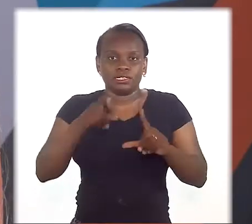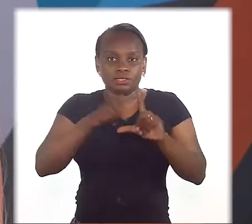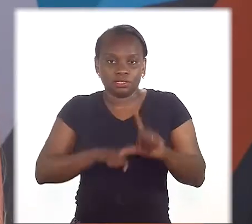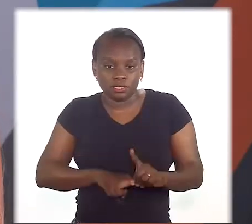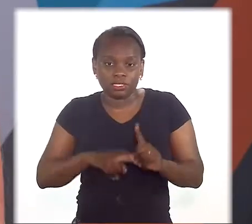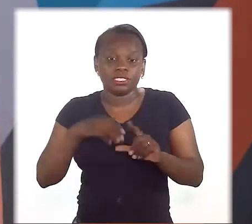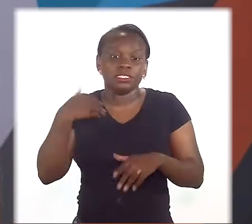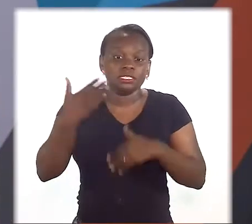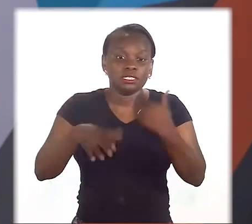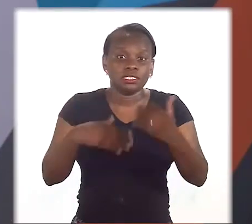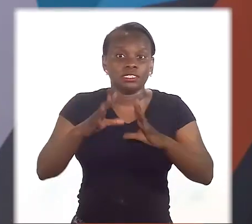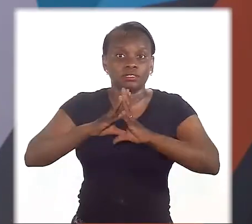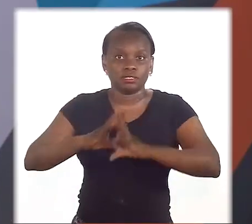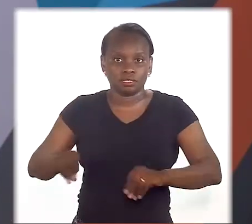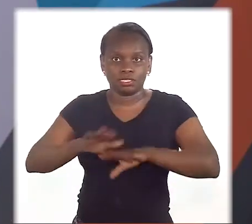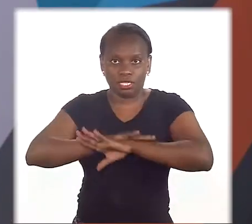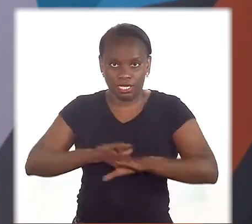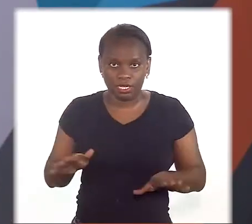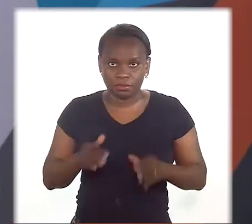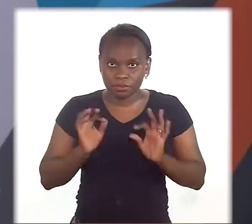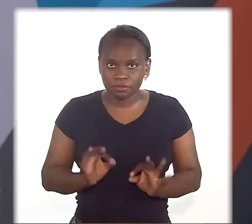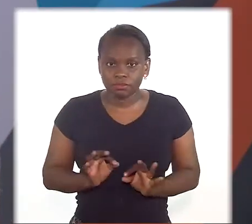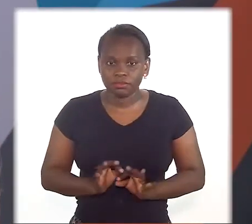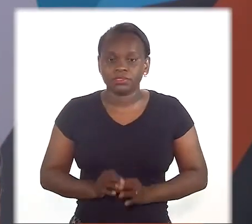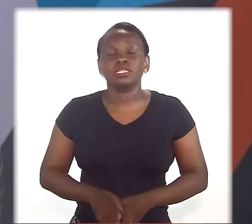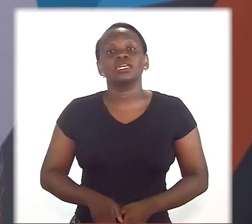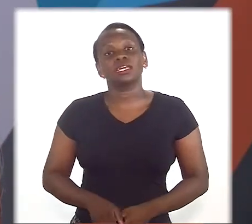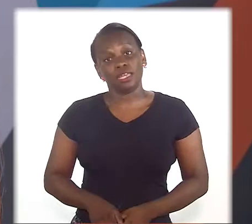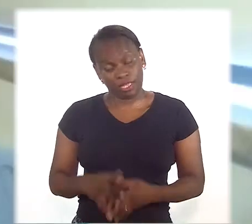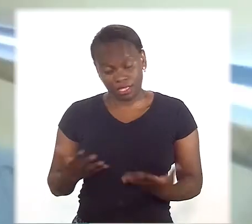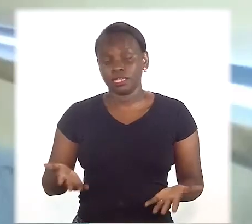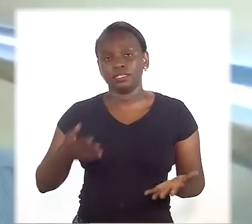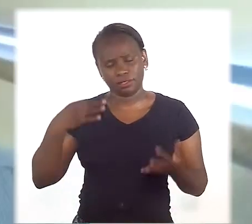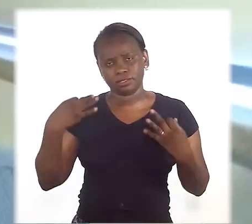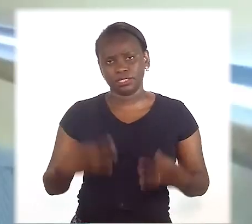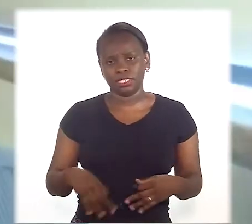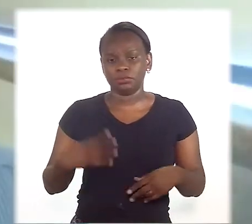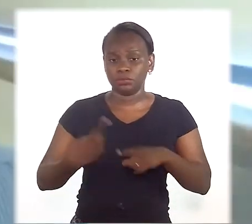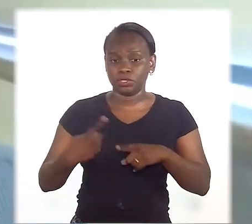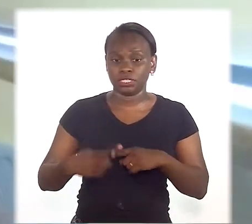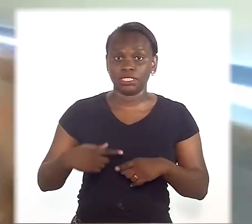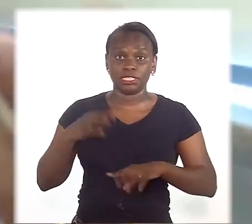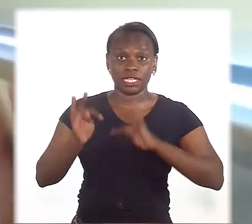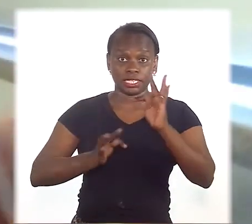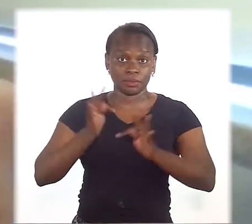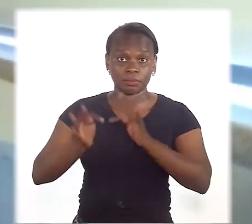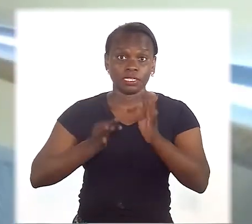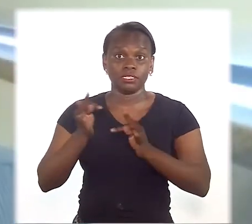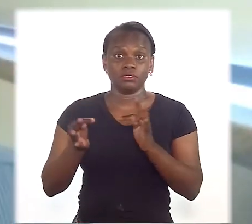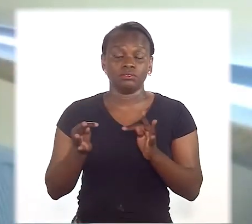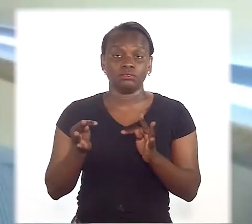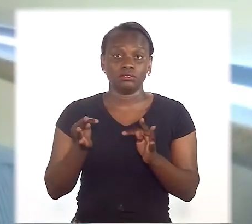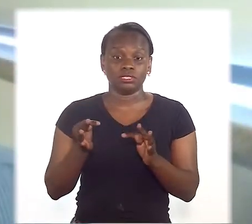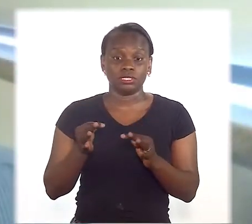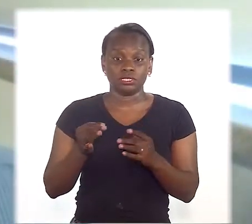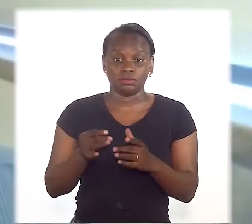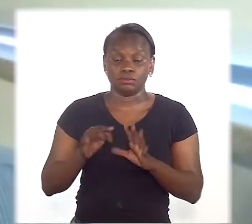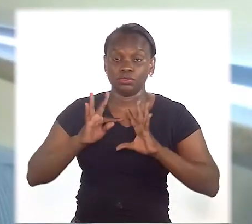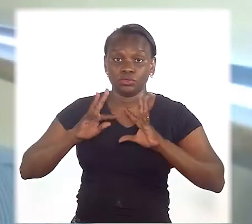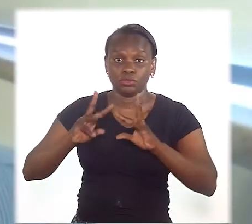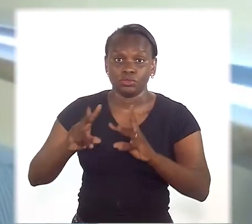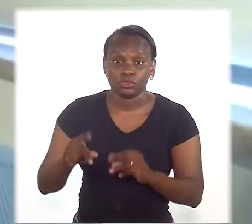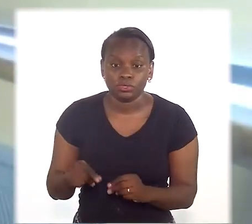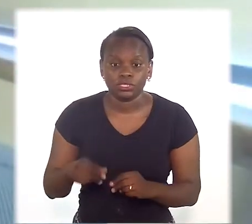possa ocasionalmente ser eliminada, é isso? É sem sombra de dúvida que quando há um tratamento